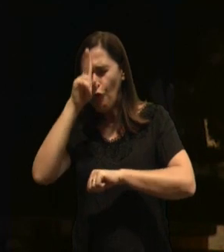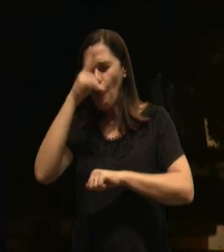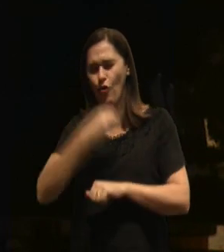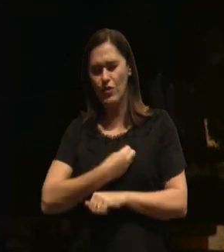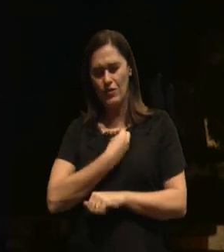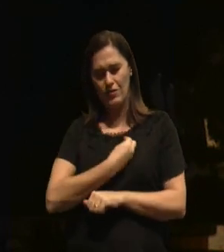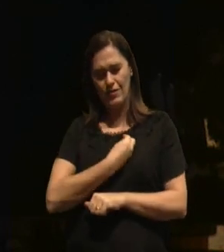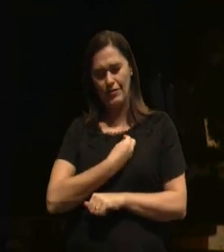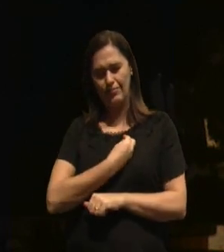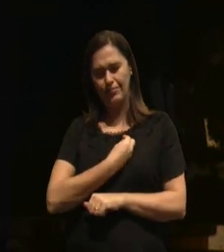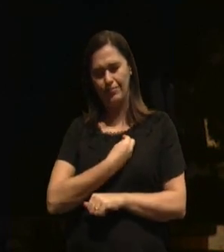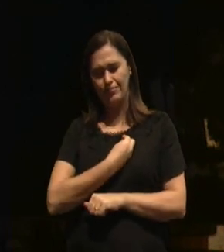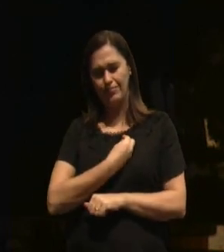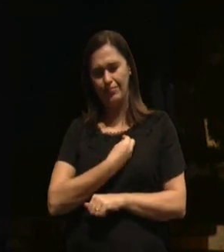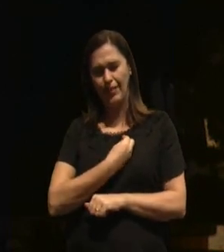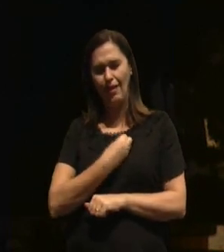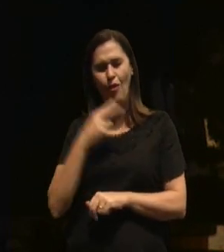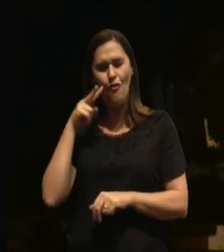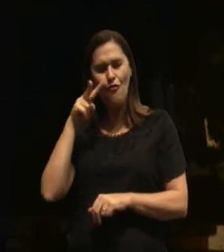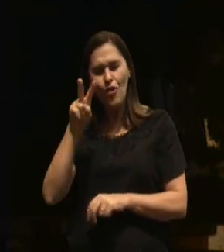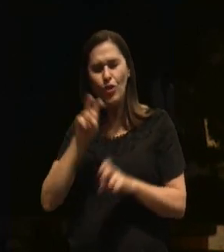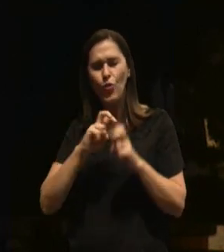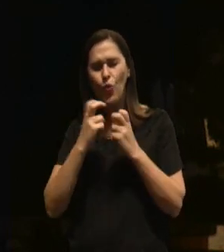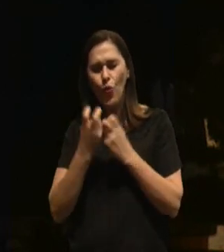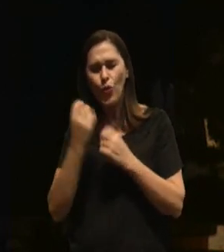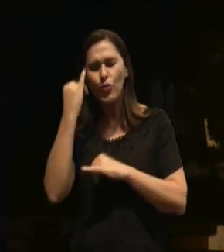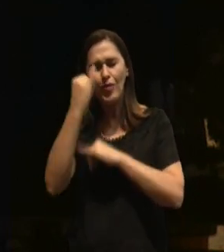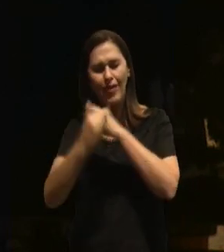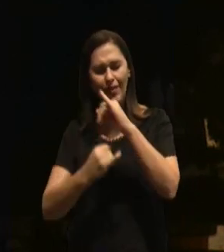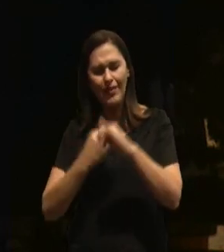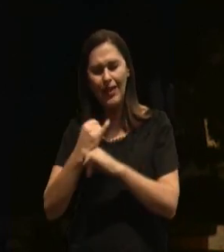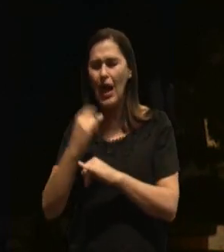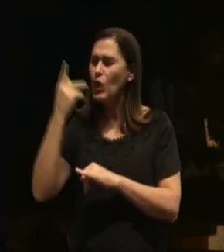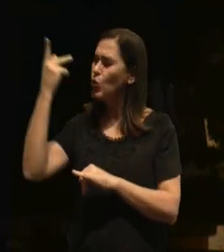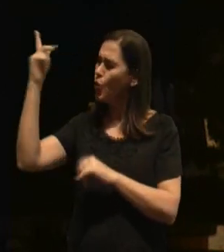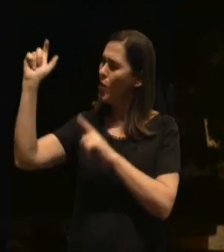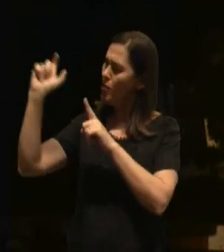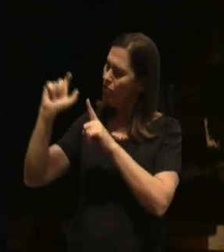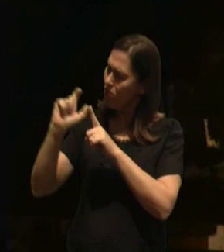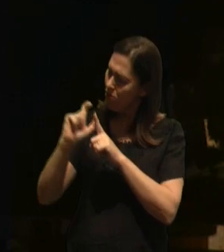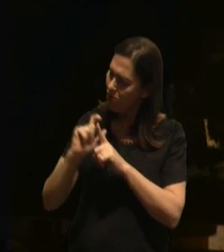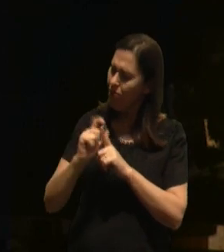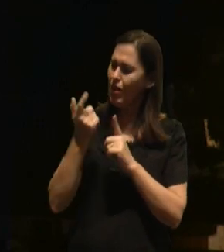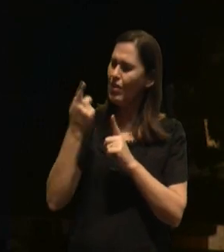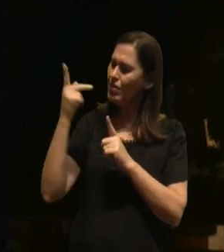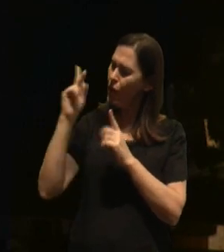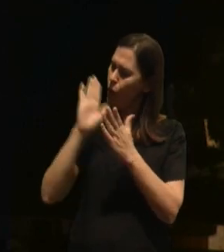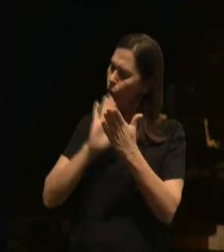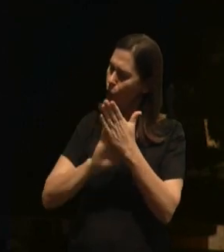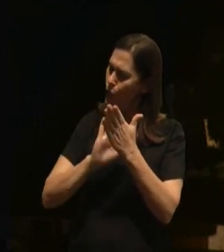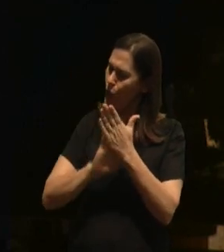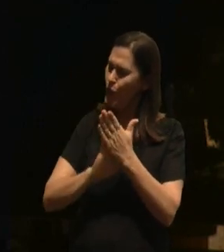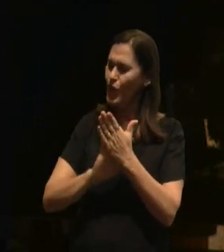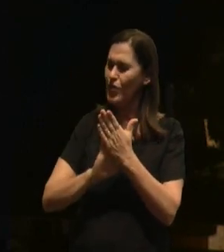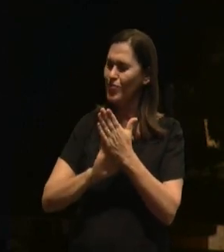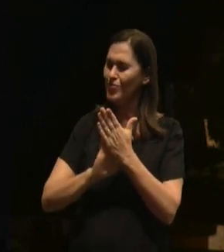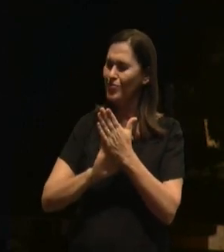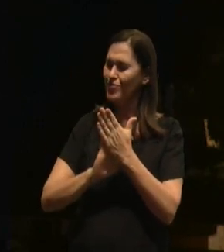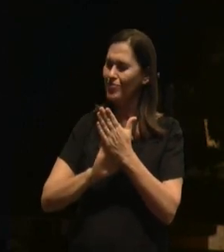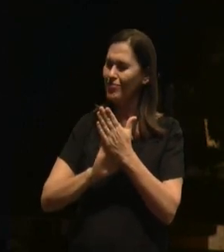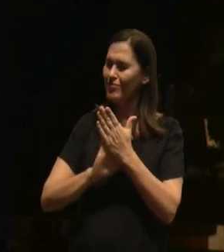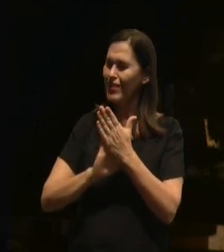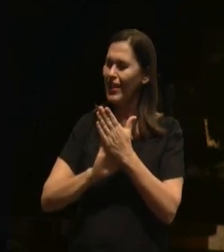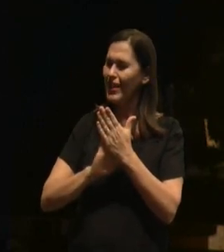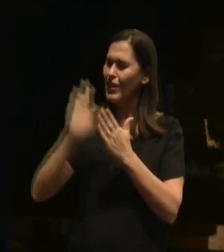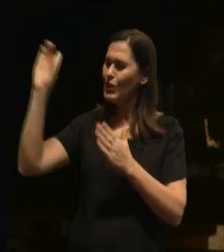estão assistindo nesse momento a Tua palavra, o Teu louvor. Enfim, Senhor,